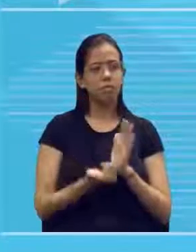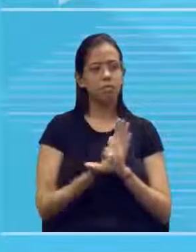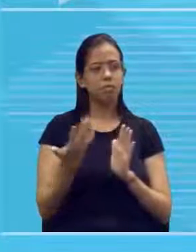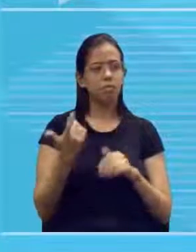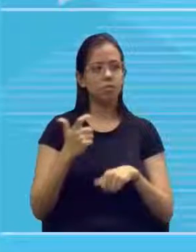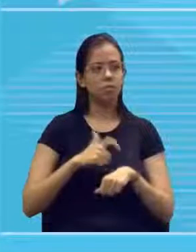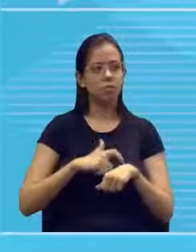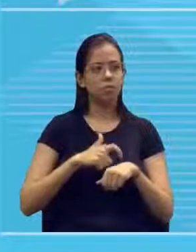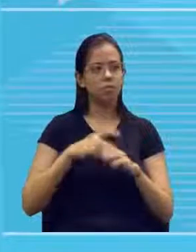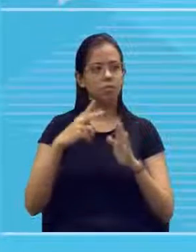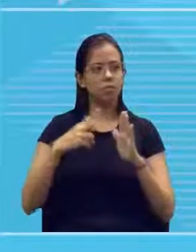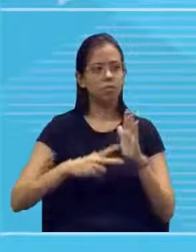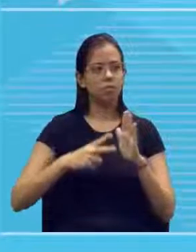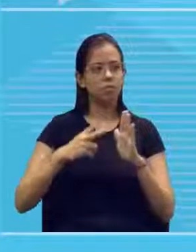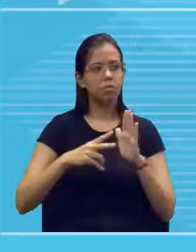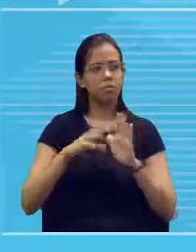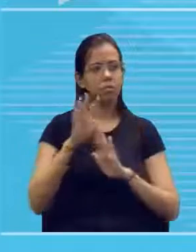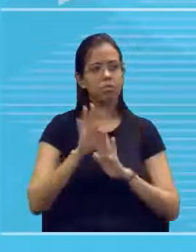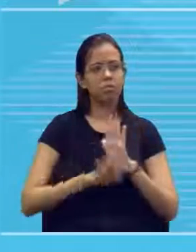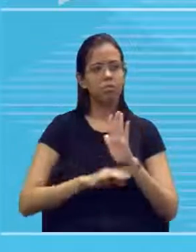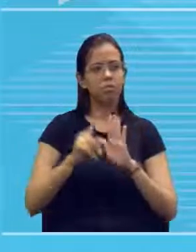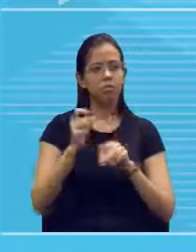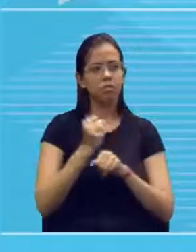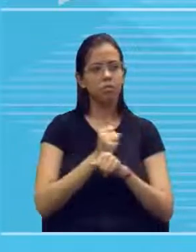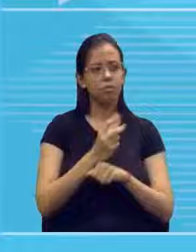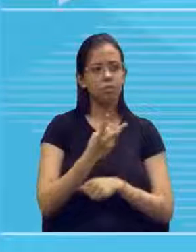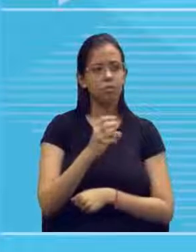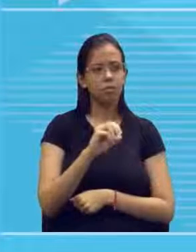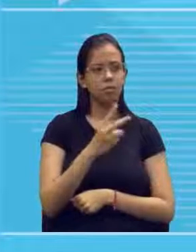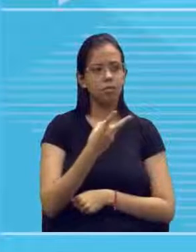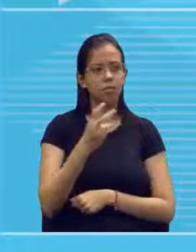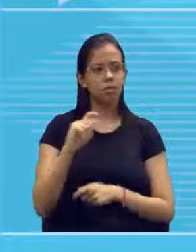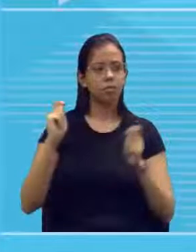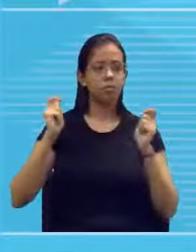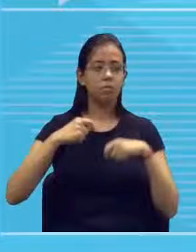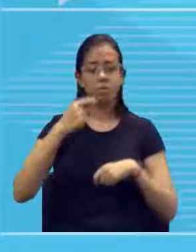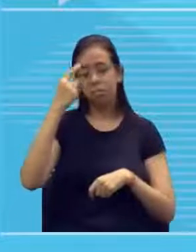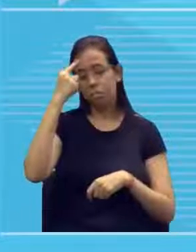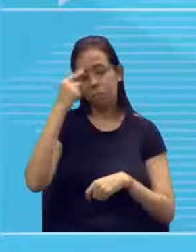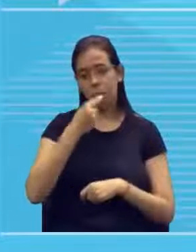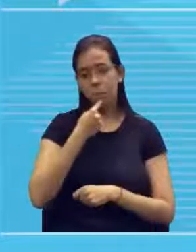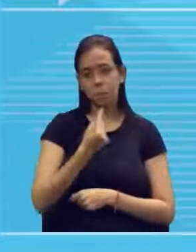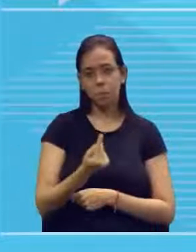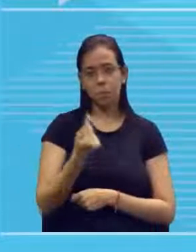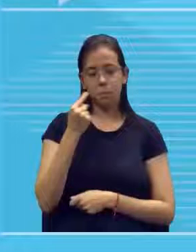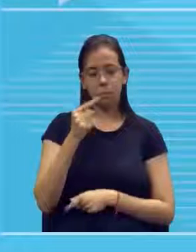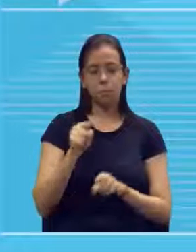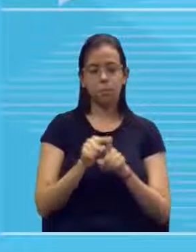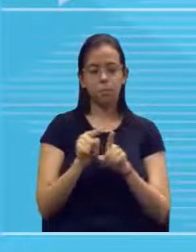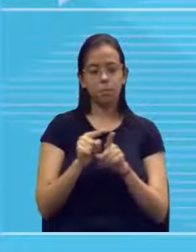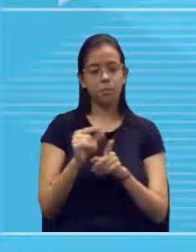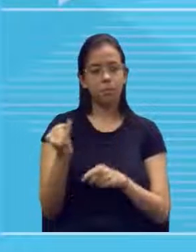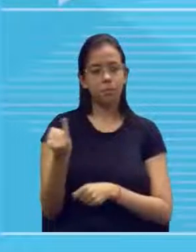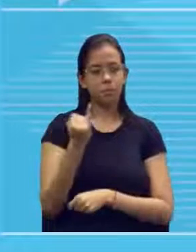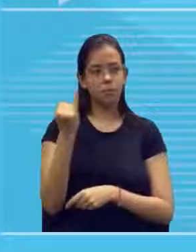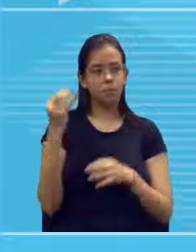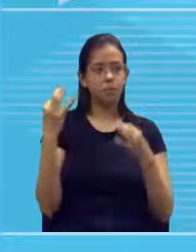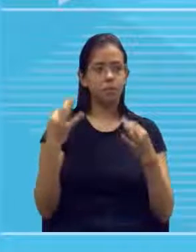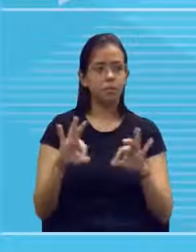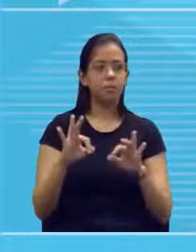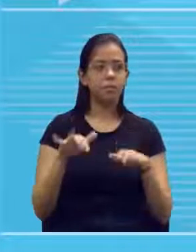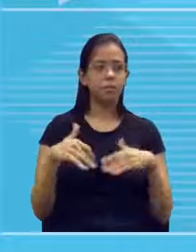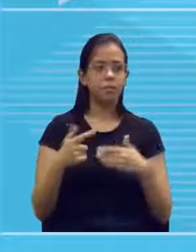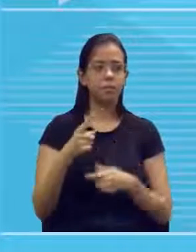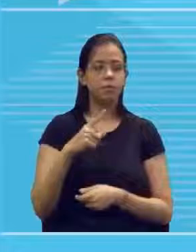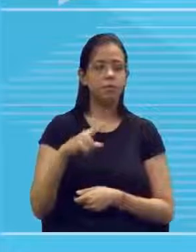da que não dá não é esse texto é de 2020 é um texto que a gente pode considerar recente necessário tá é